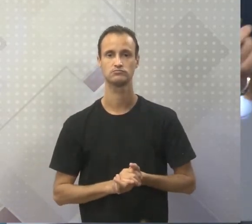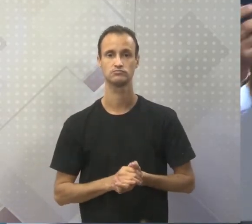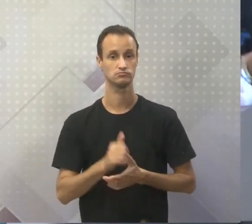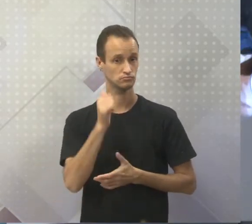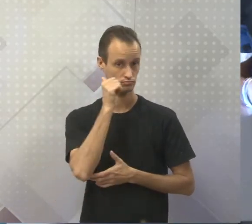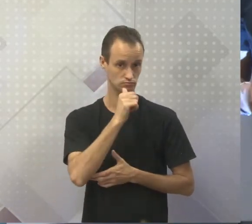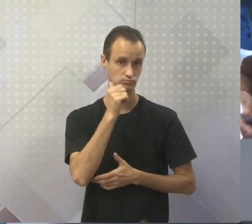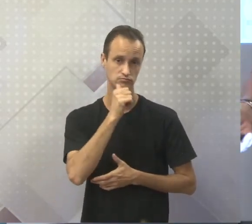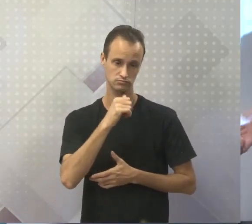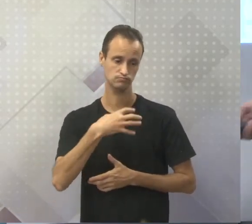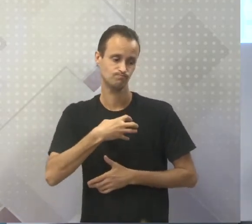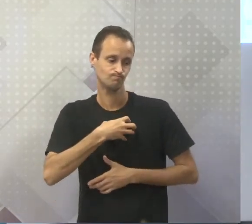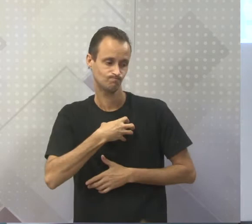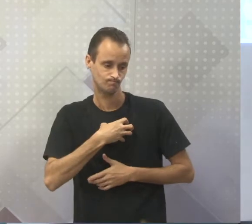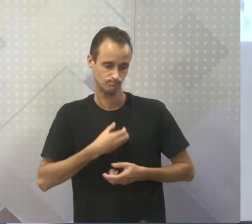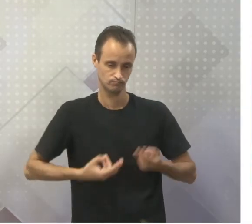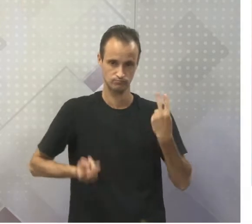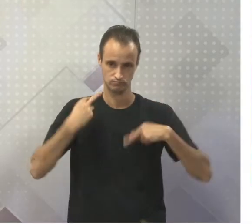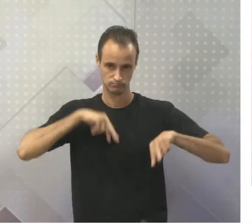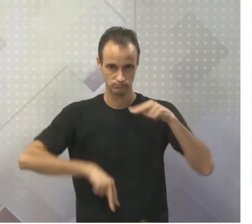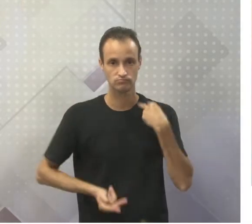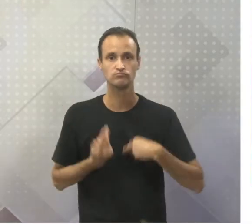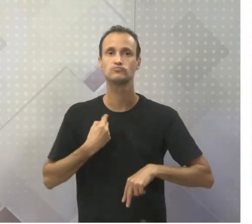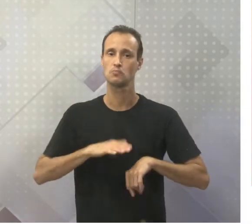mais sensíveis a hormônios, beleza?